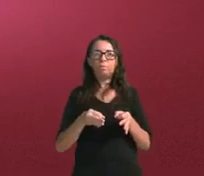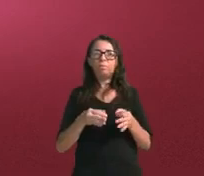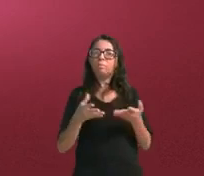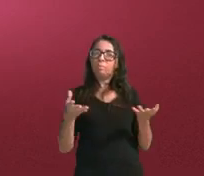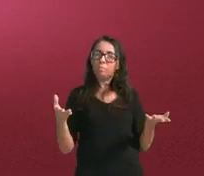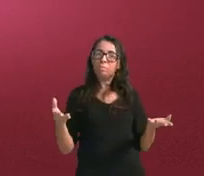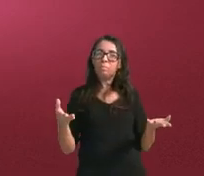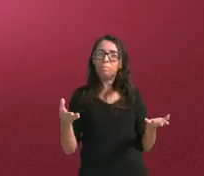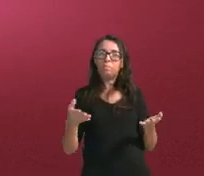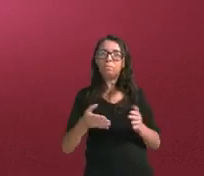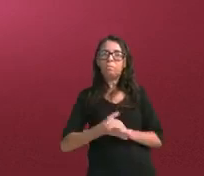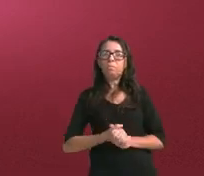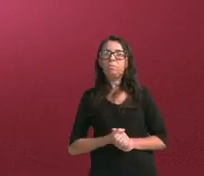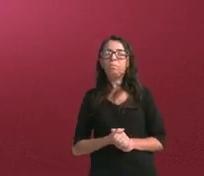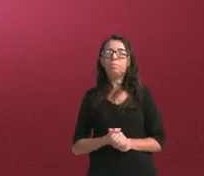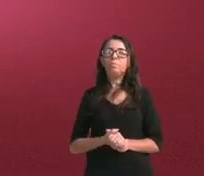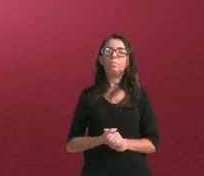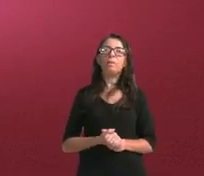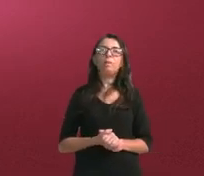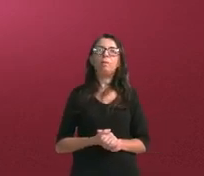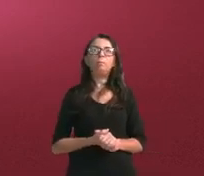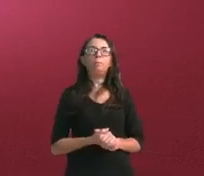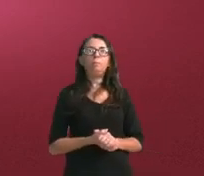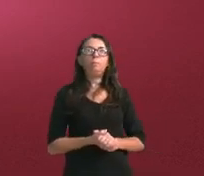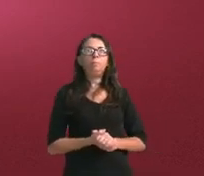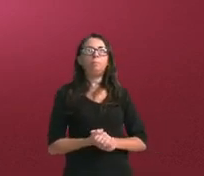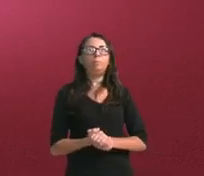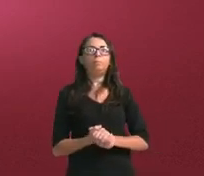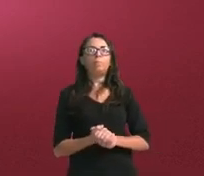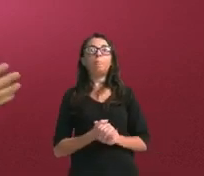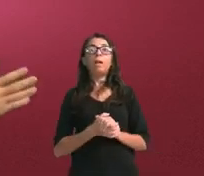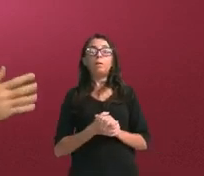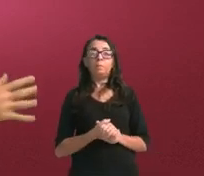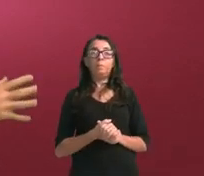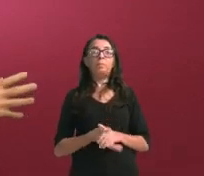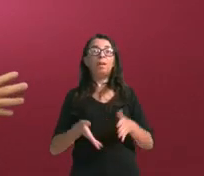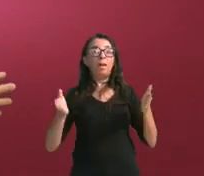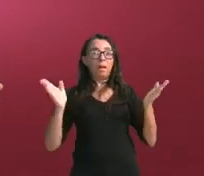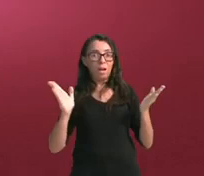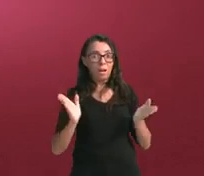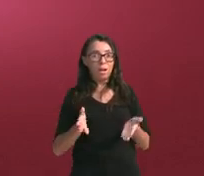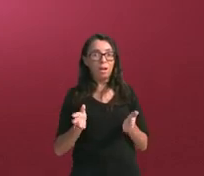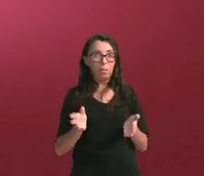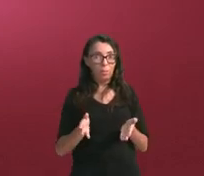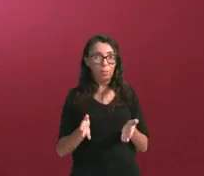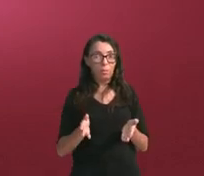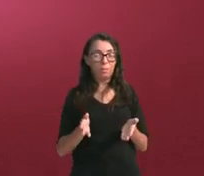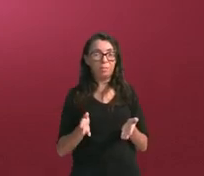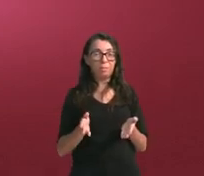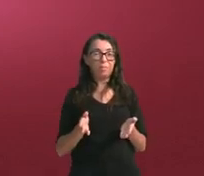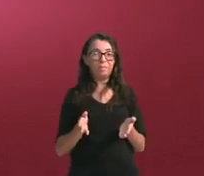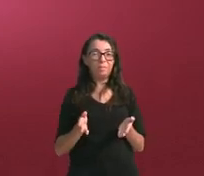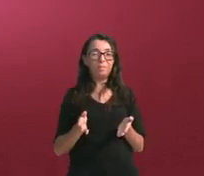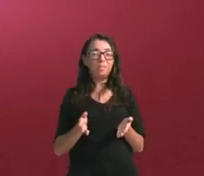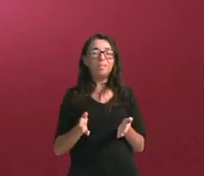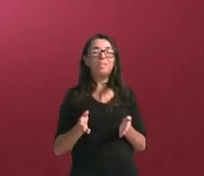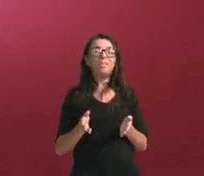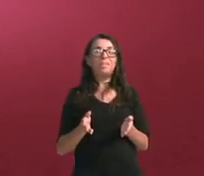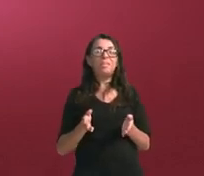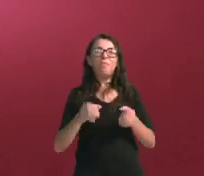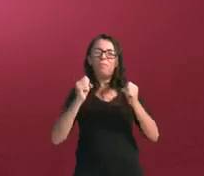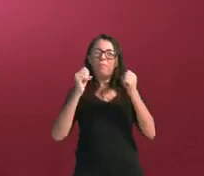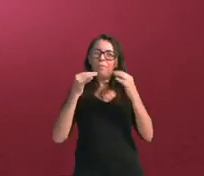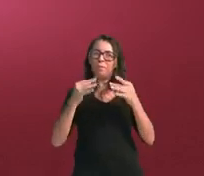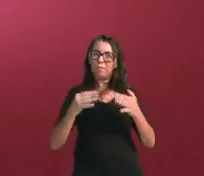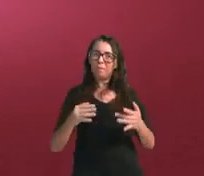Bom, essa introdução já pegou, né, amados, bastante um resumo, né, de todas, praticamente, a maioria